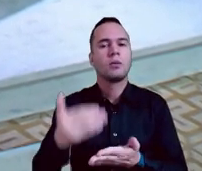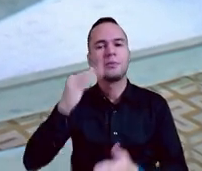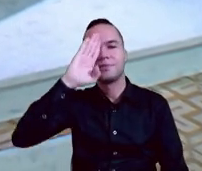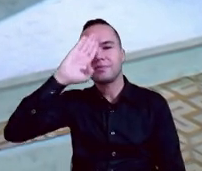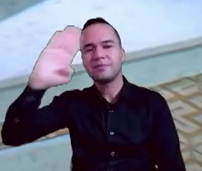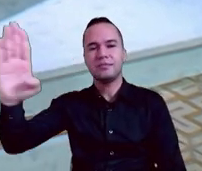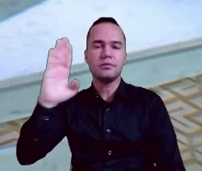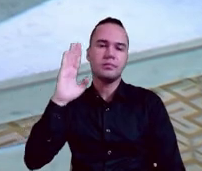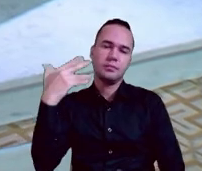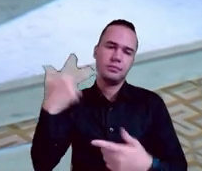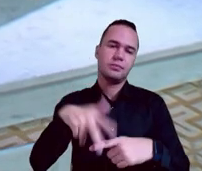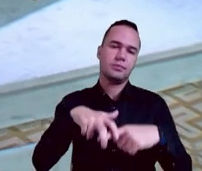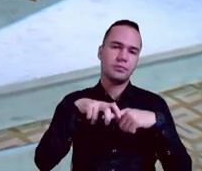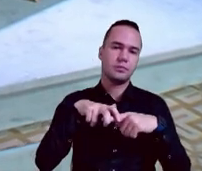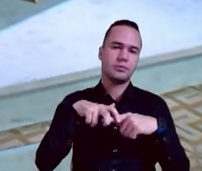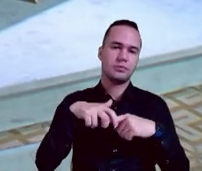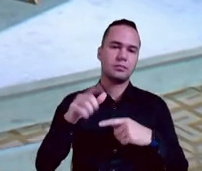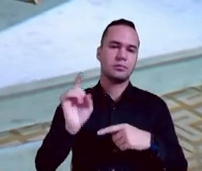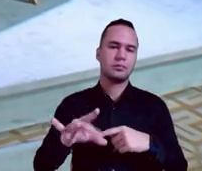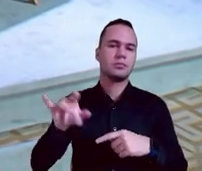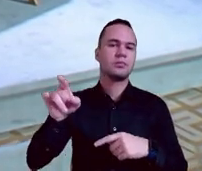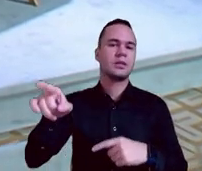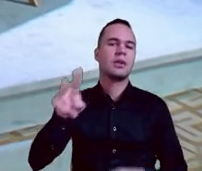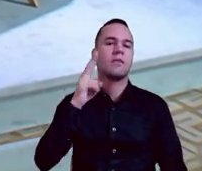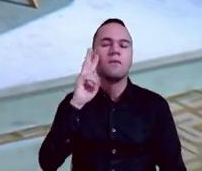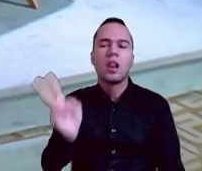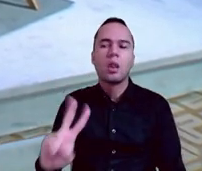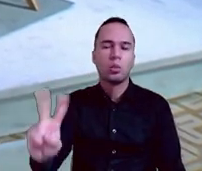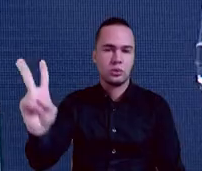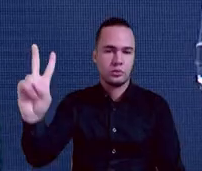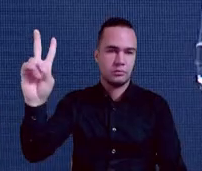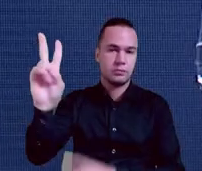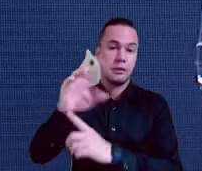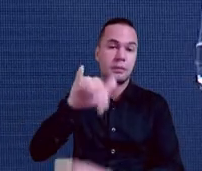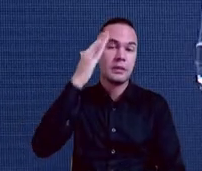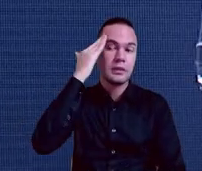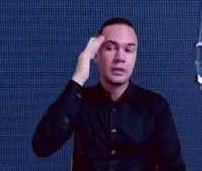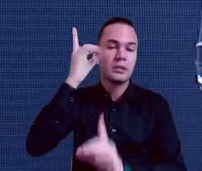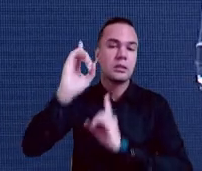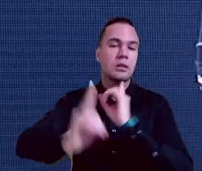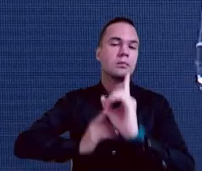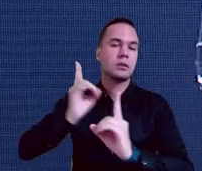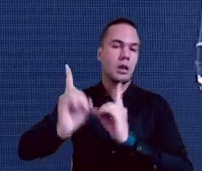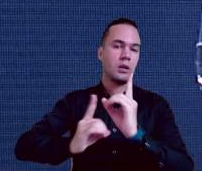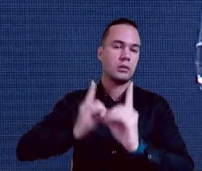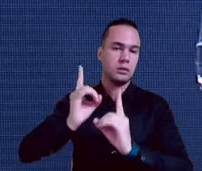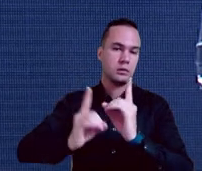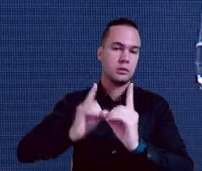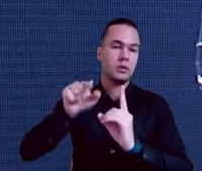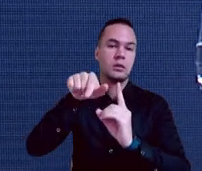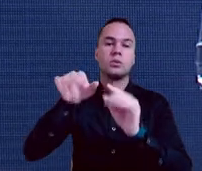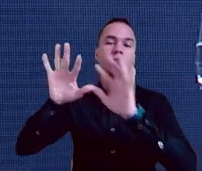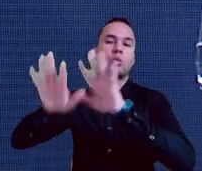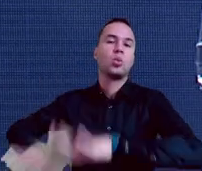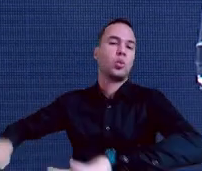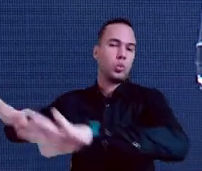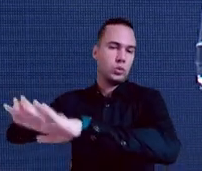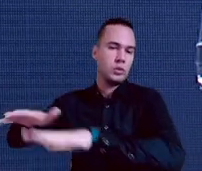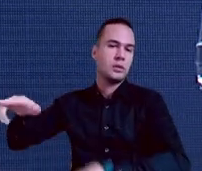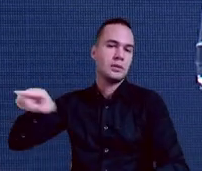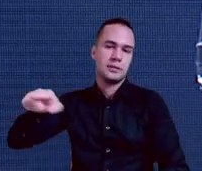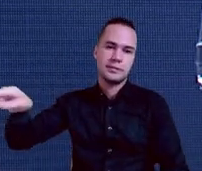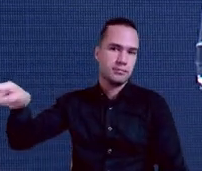que o foco tem que ser um pouquinho só do velho eixion mas entender a dinâmica que deixou o mercado de certa forma irracional